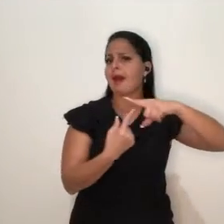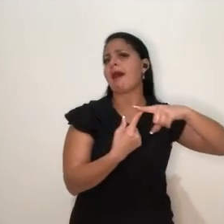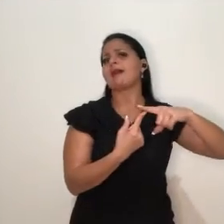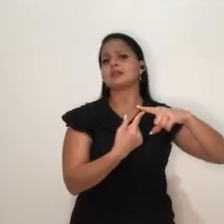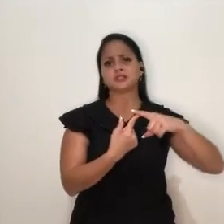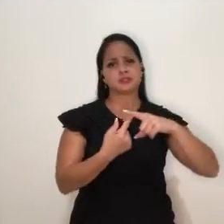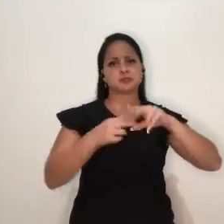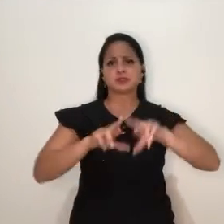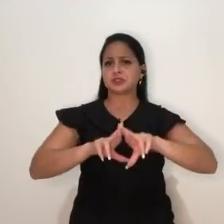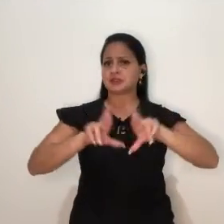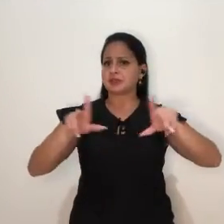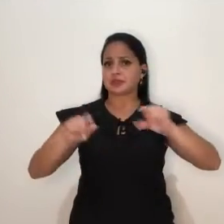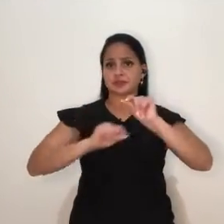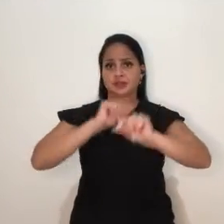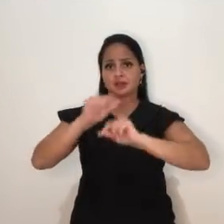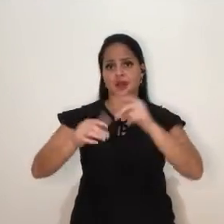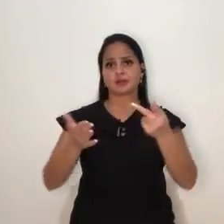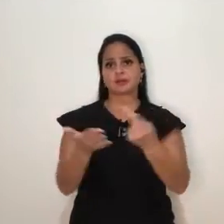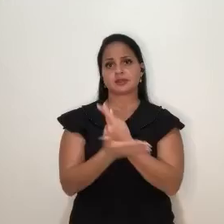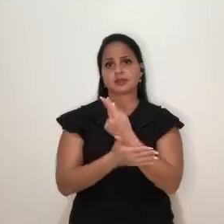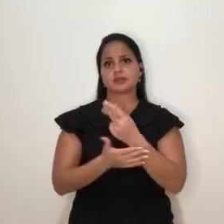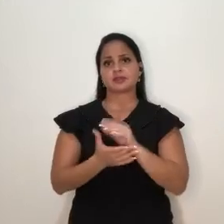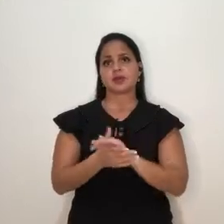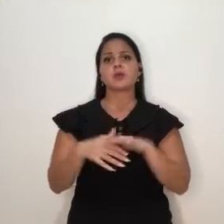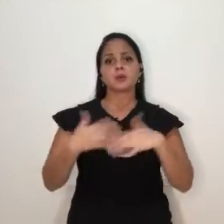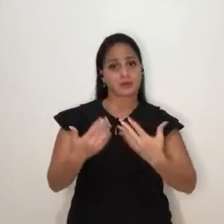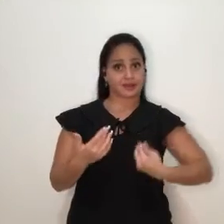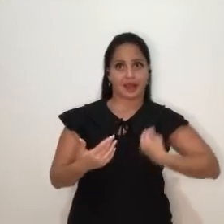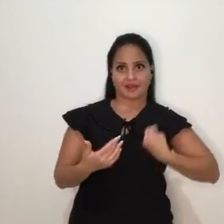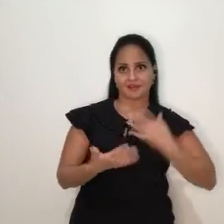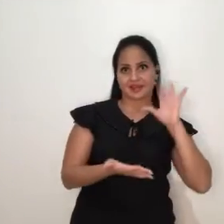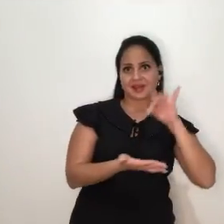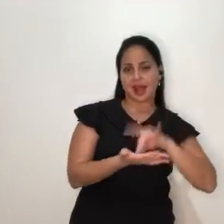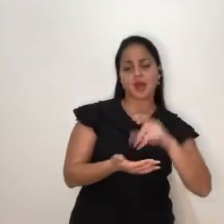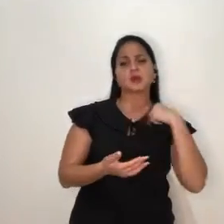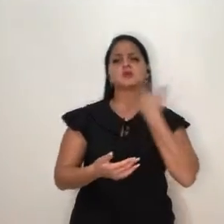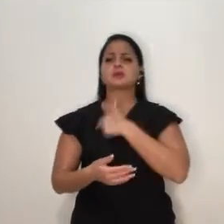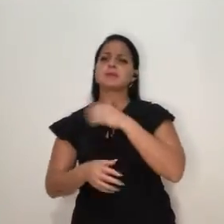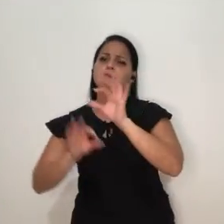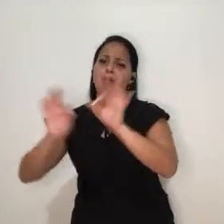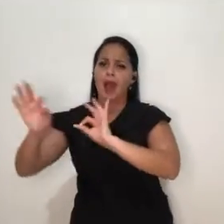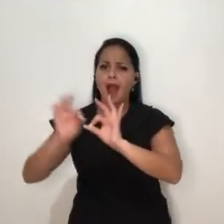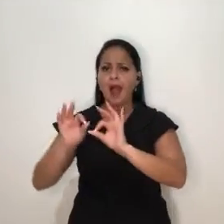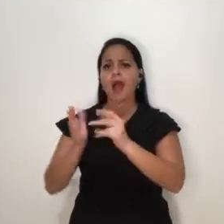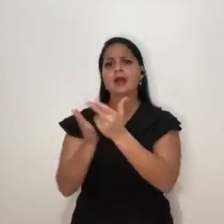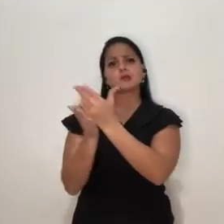real. Então, a gente montava, a gente desenhava os croquis, a gente